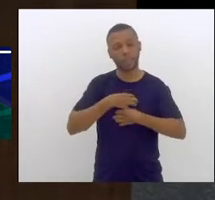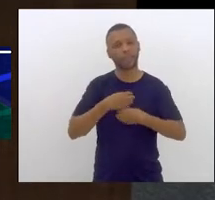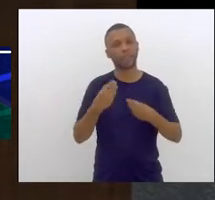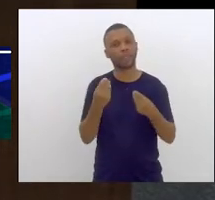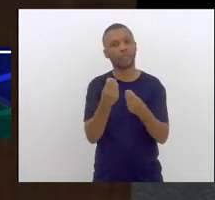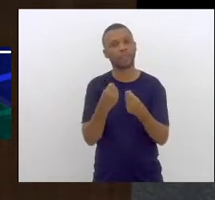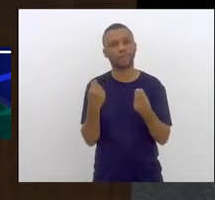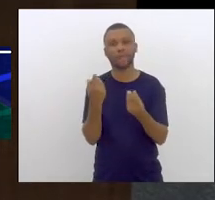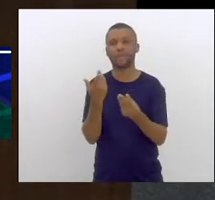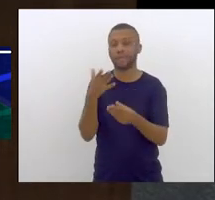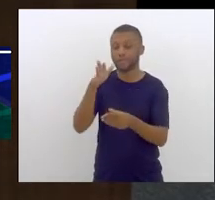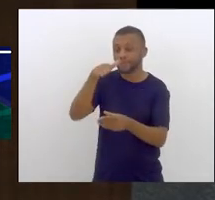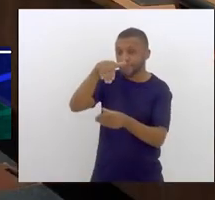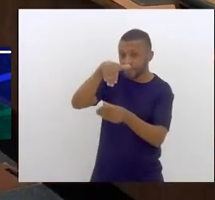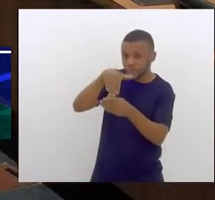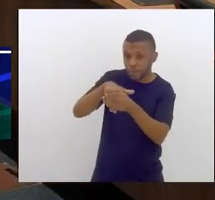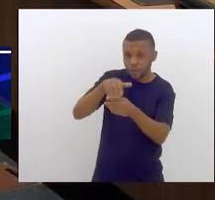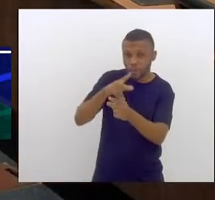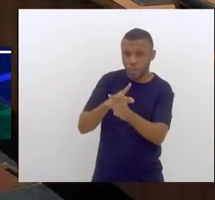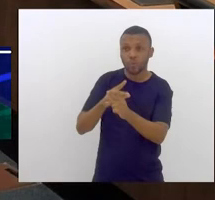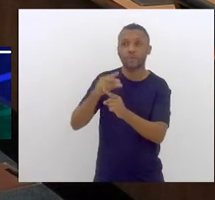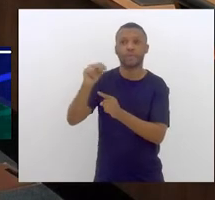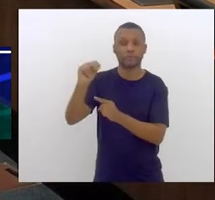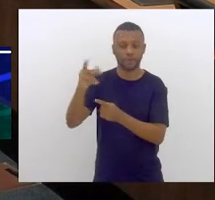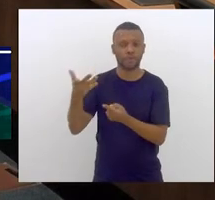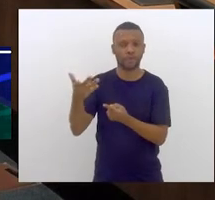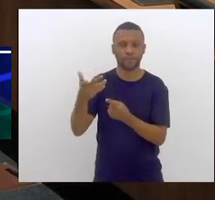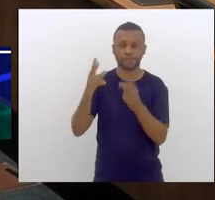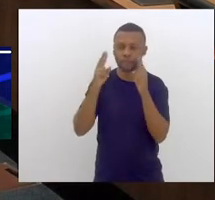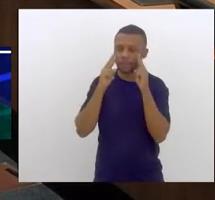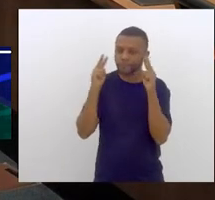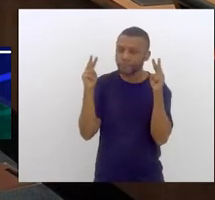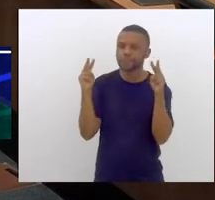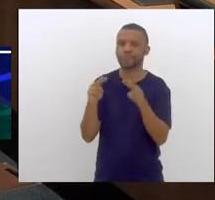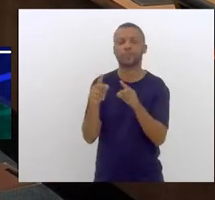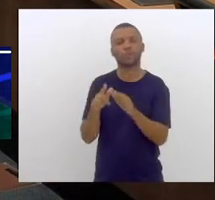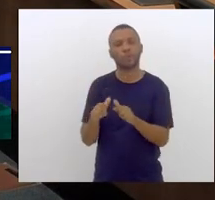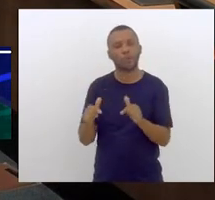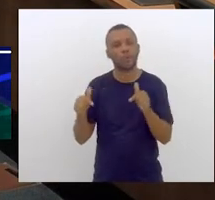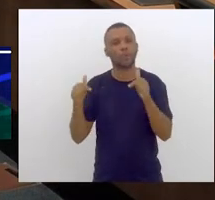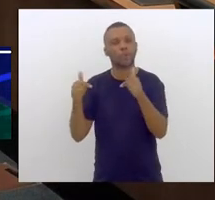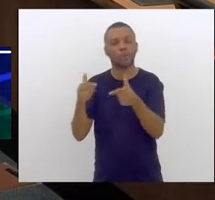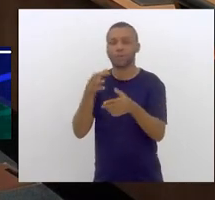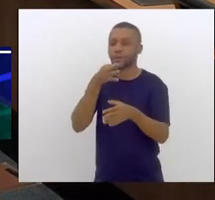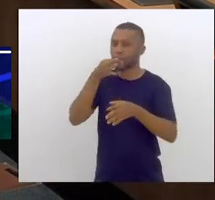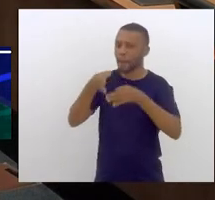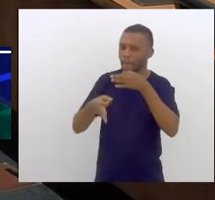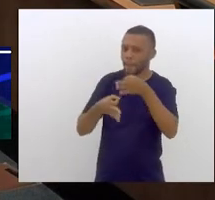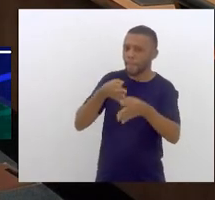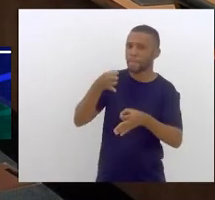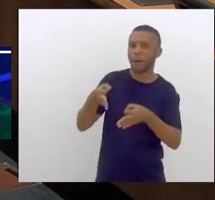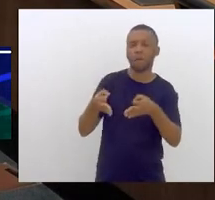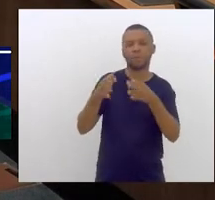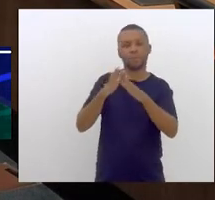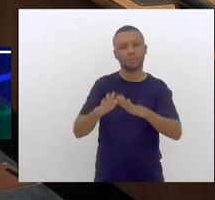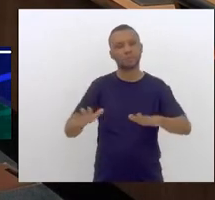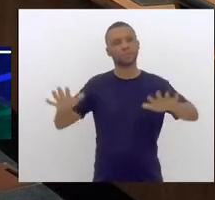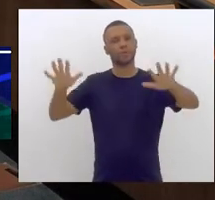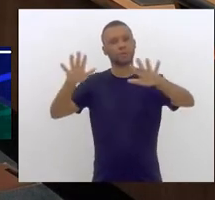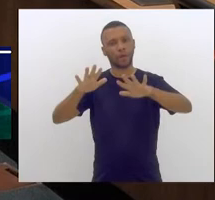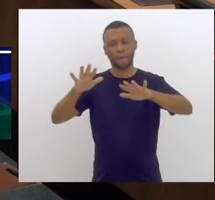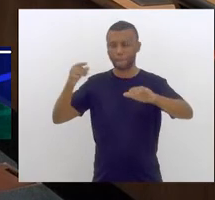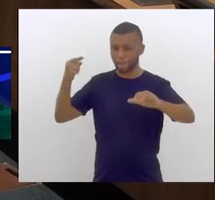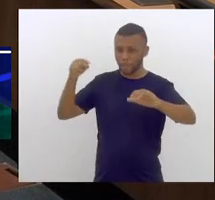nas urnas, o que mostra que houve um reconhecimento dessa sua visão tão ampla e